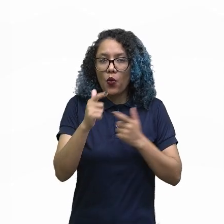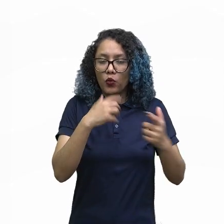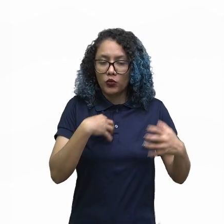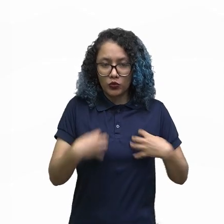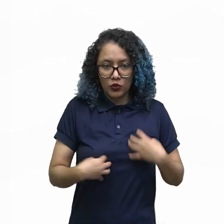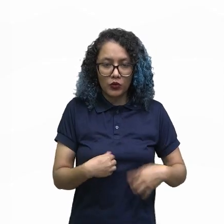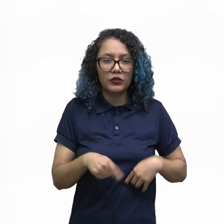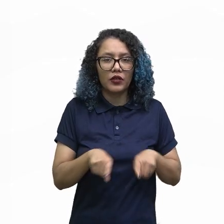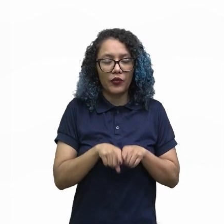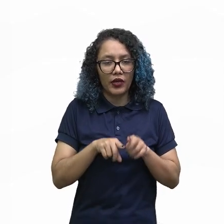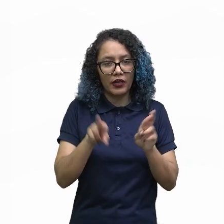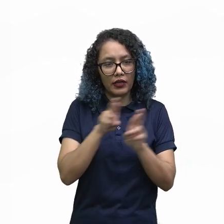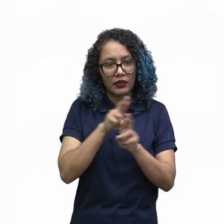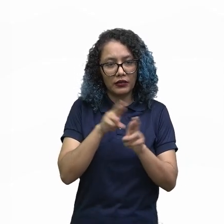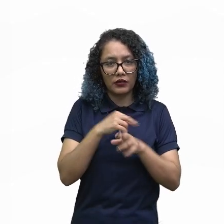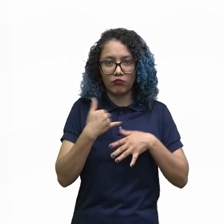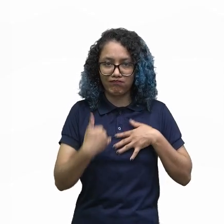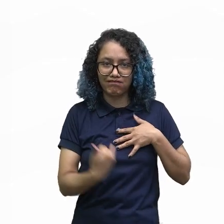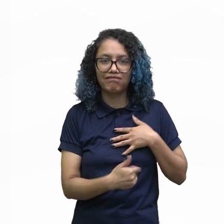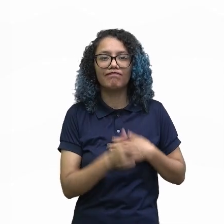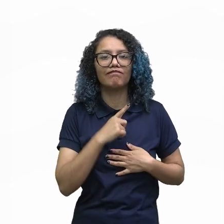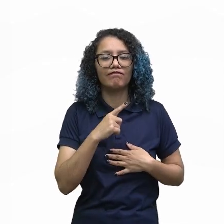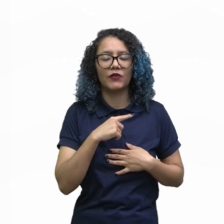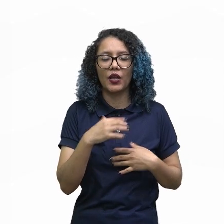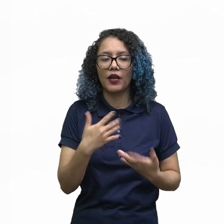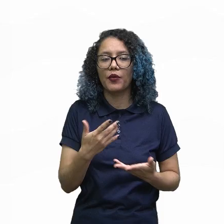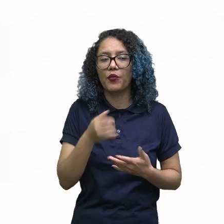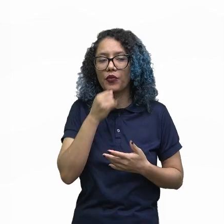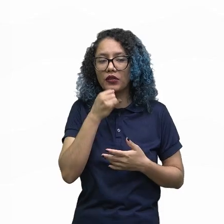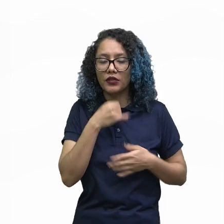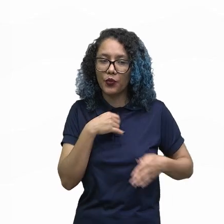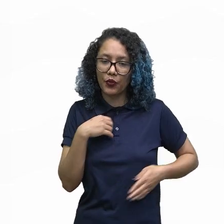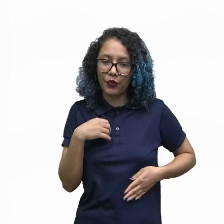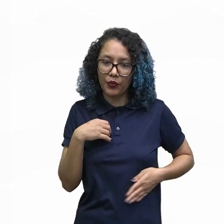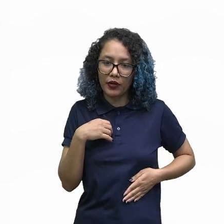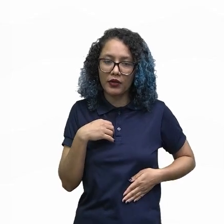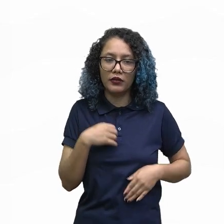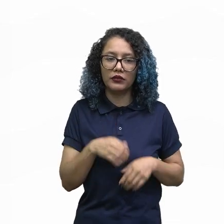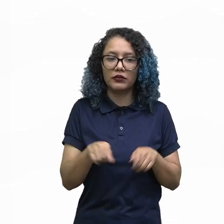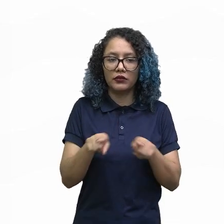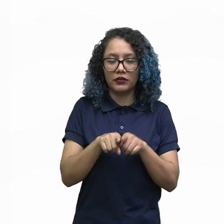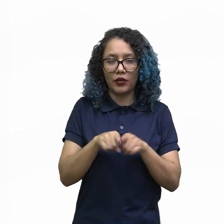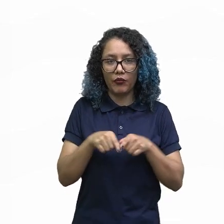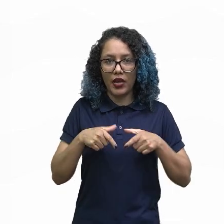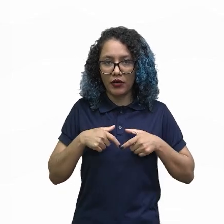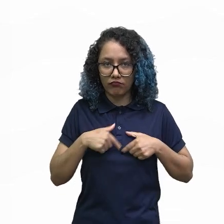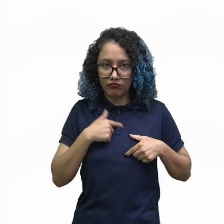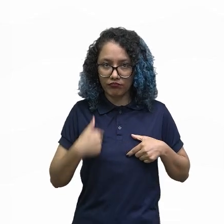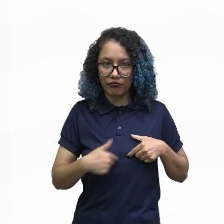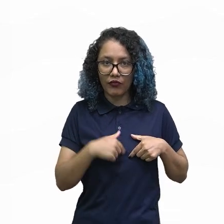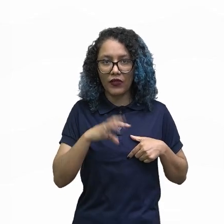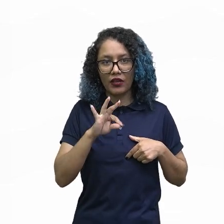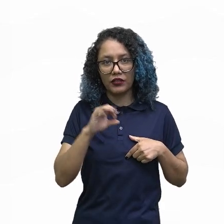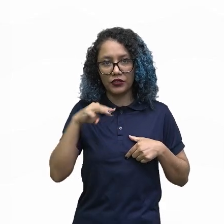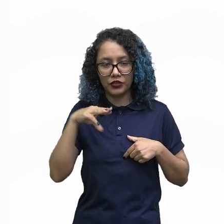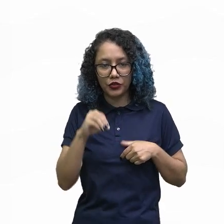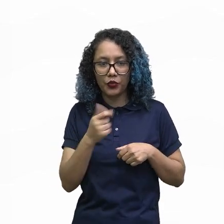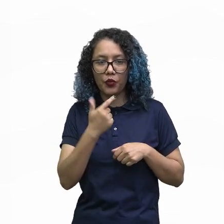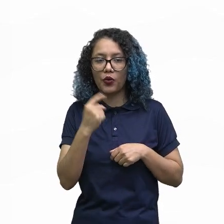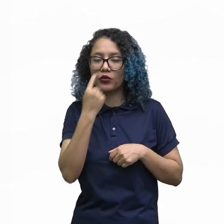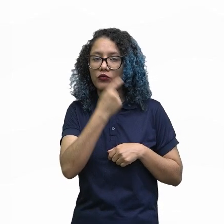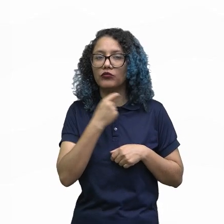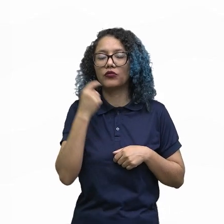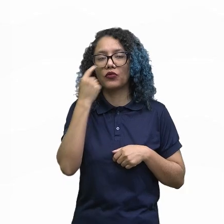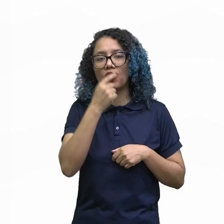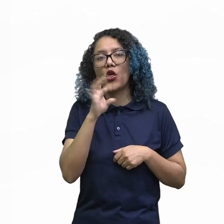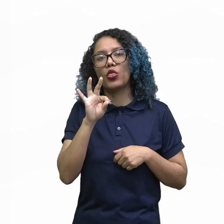órgãos que estão relacionados ao sistema linfático, órgãos como o baço, o timo e tonsilas, tá